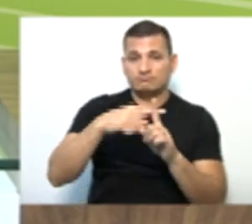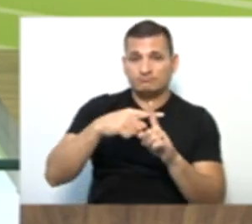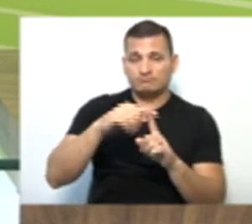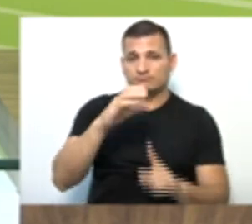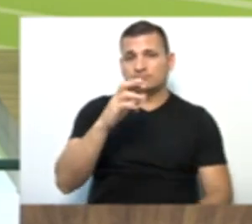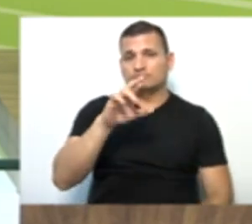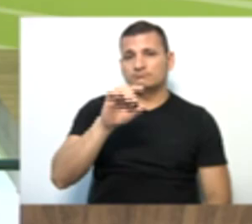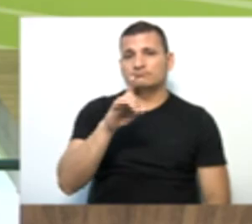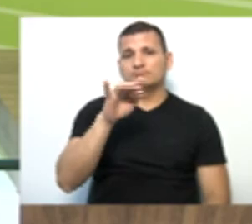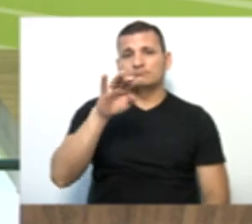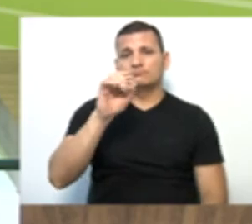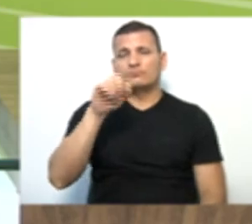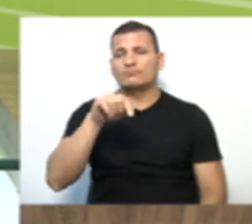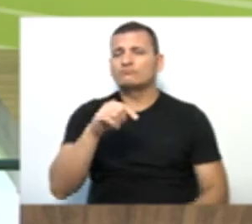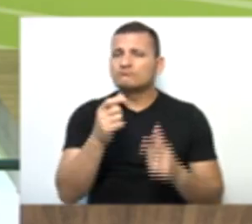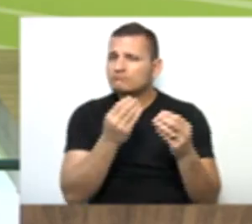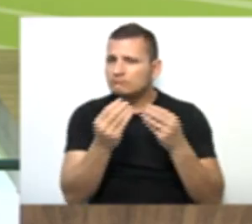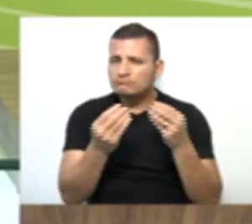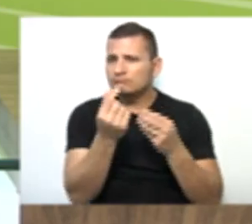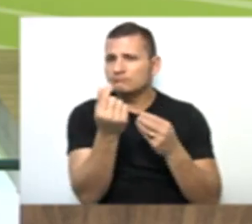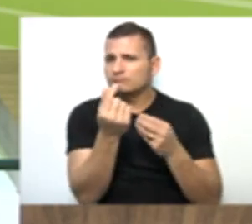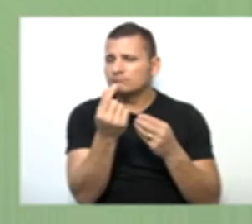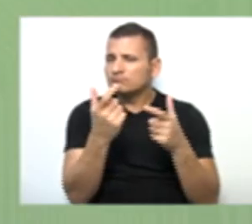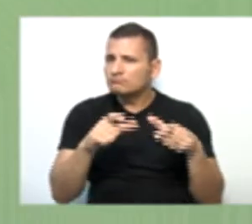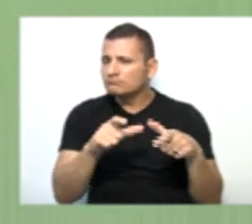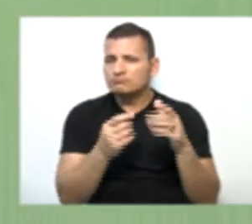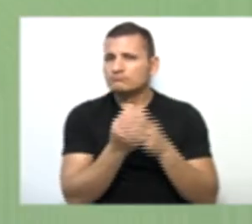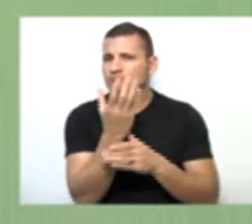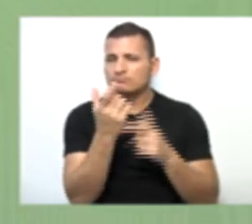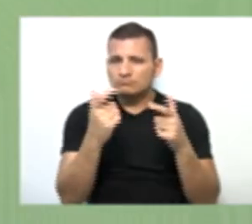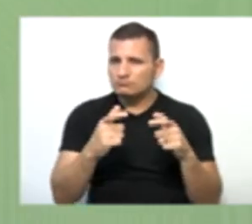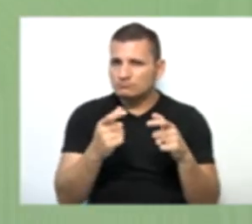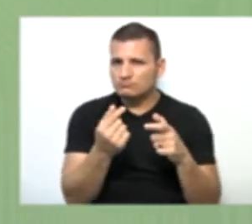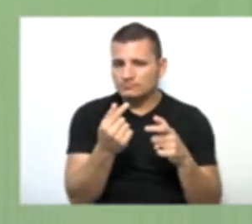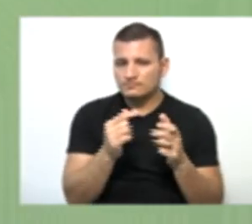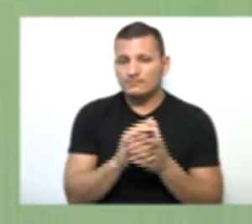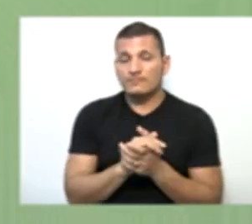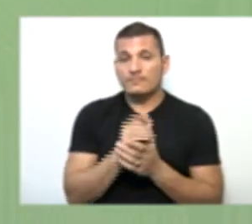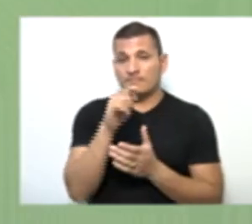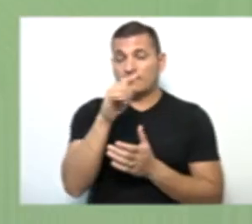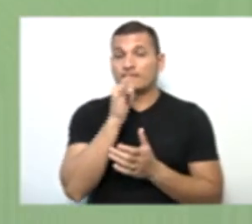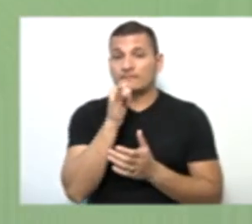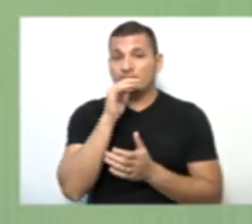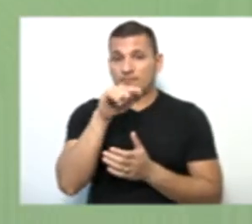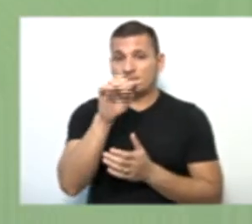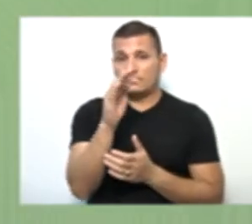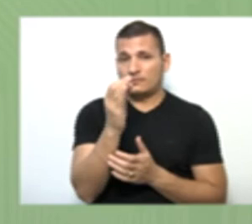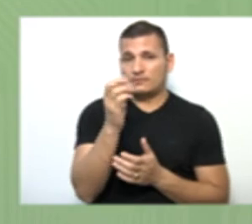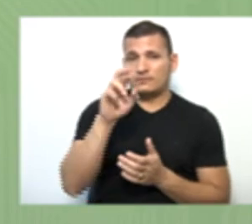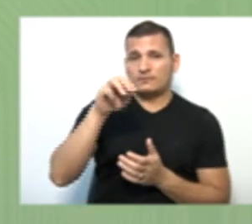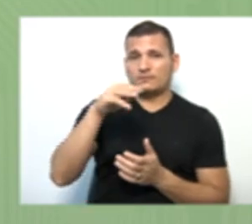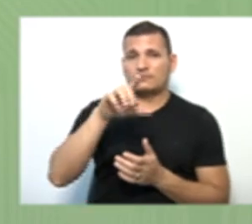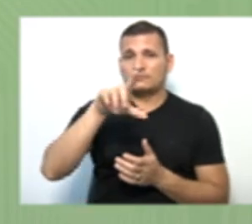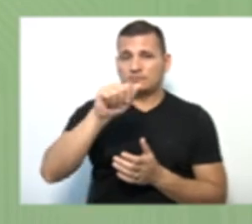é a origem do dinheiro. Então vamos lá para a tela para a gente dar uma olhada? Ali no exemplo de Fórmula 2, quando a gente